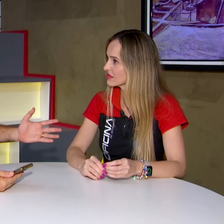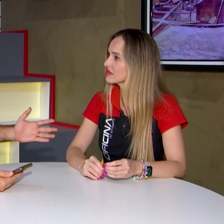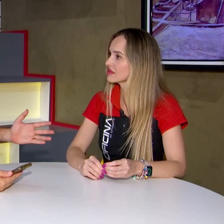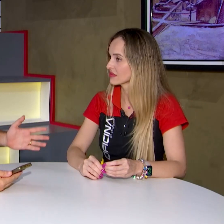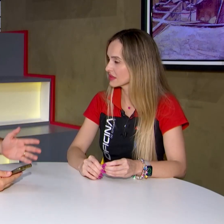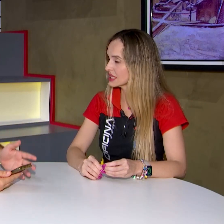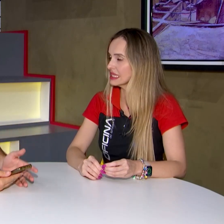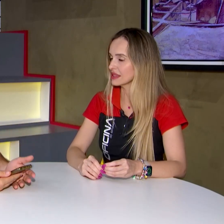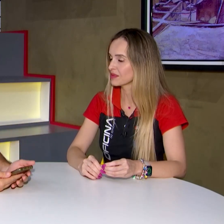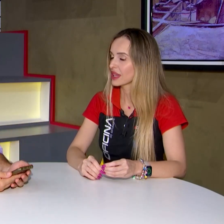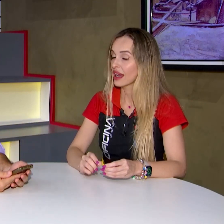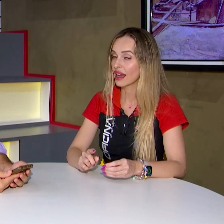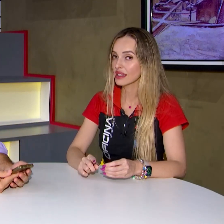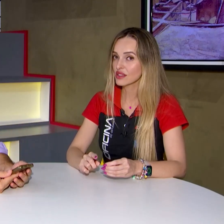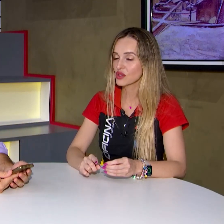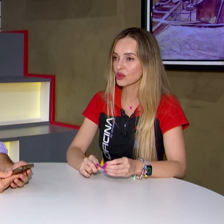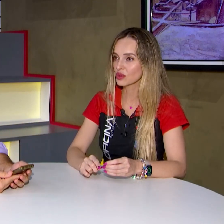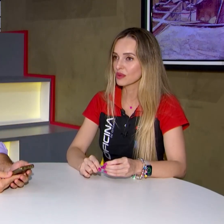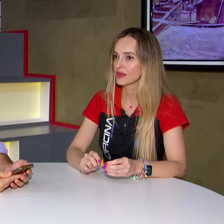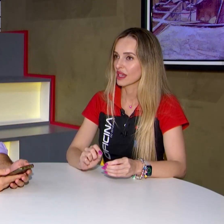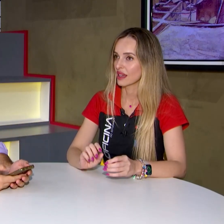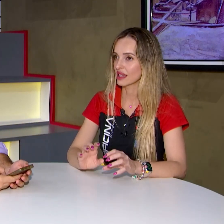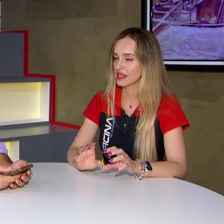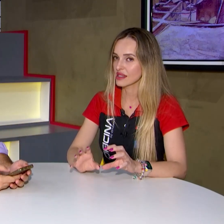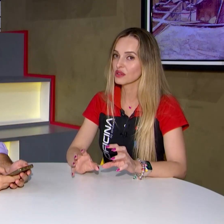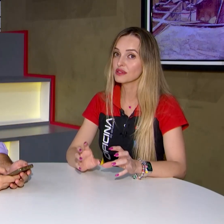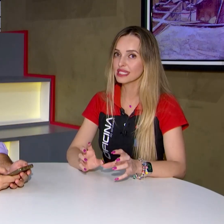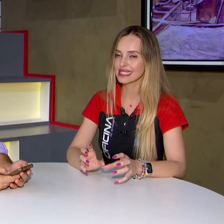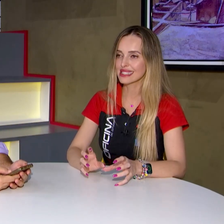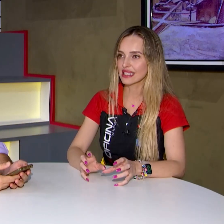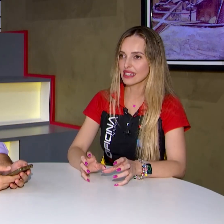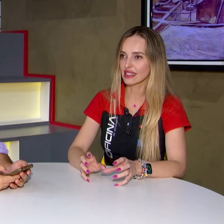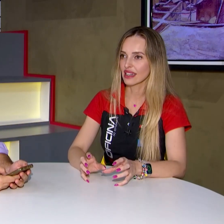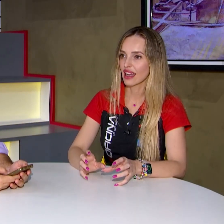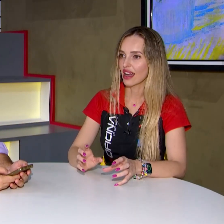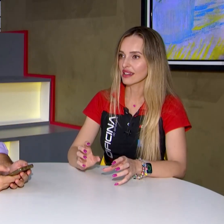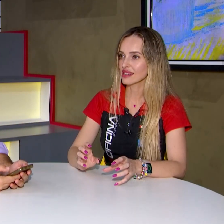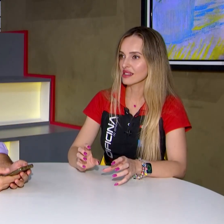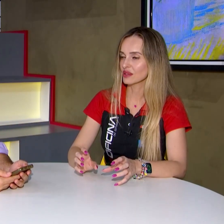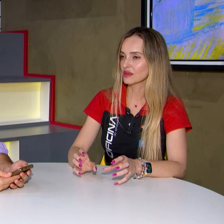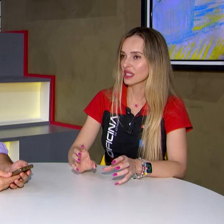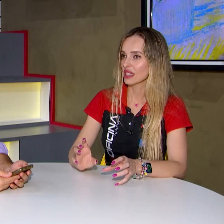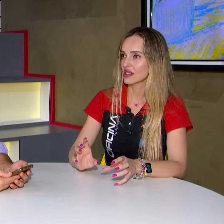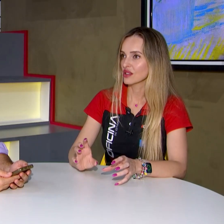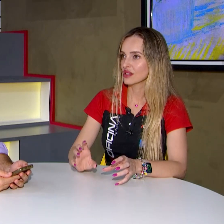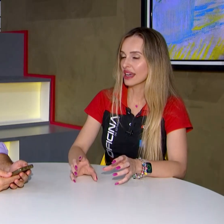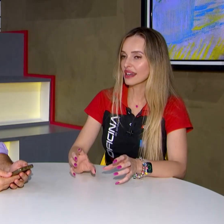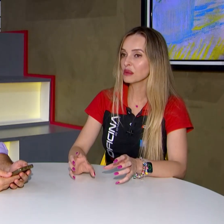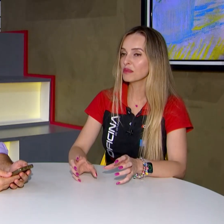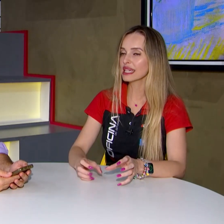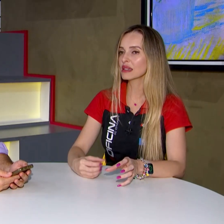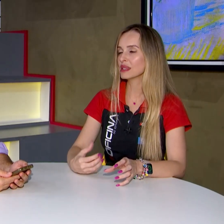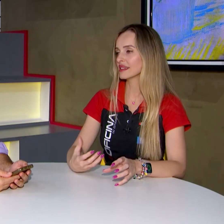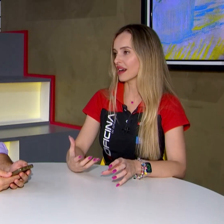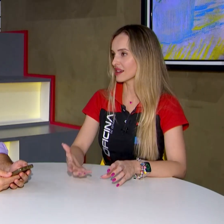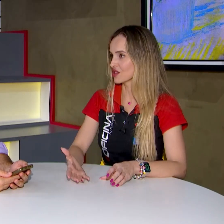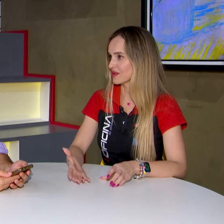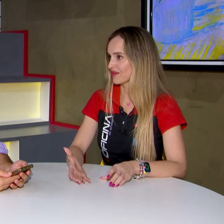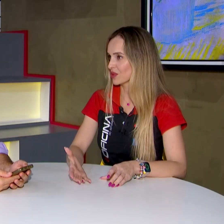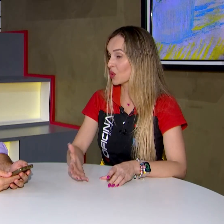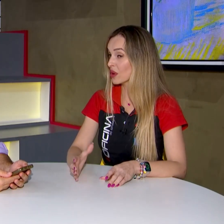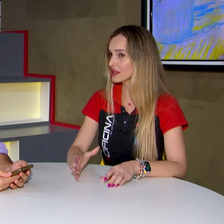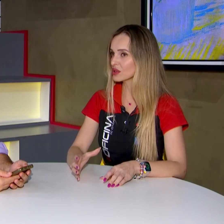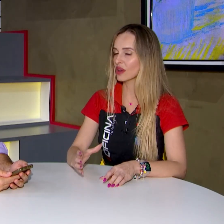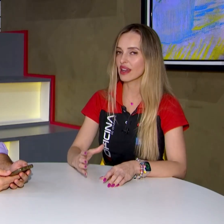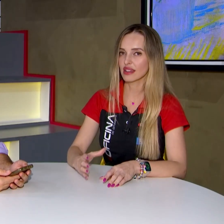Tudo isso é trabalhado na disciplina. Sim. Além de tudo, da questão financeira, a questão da